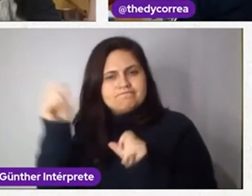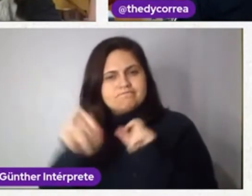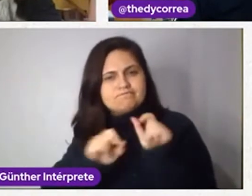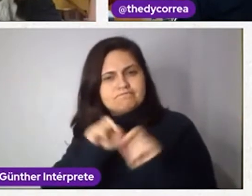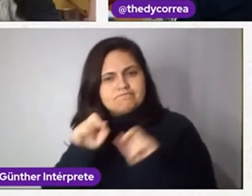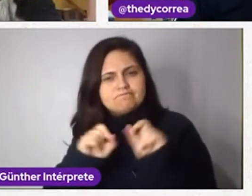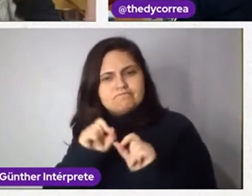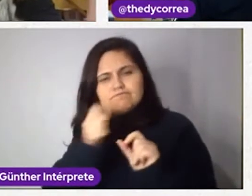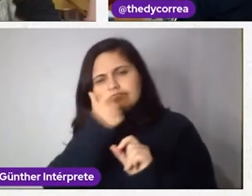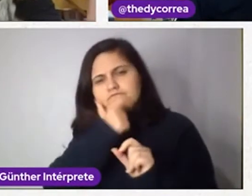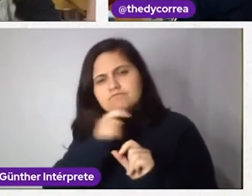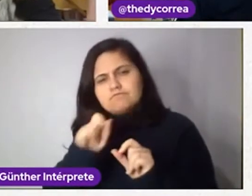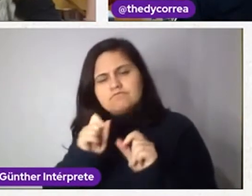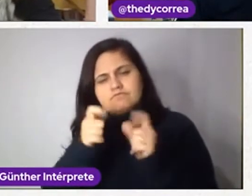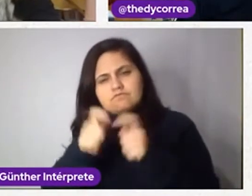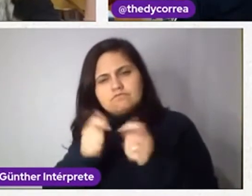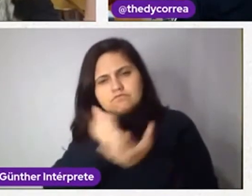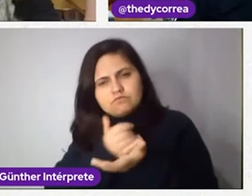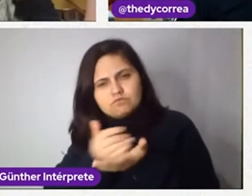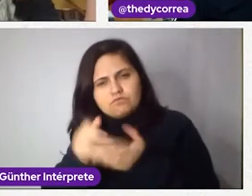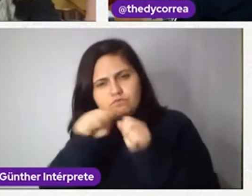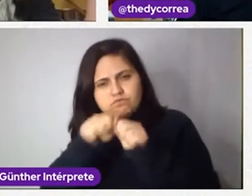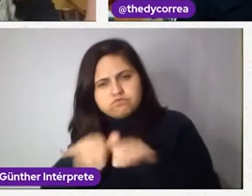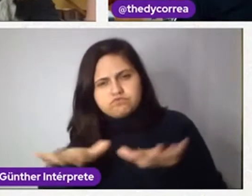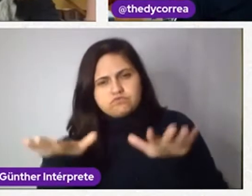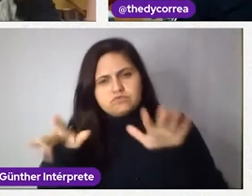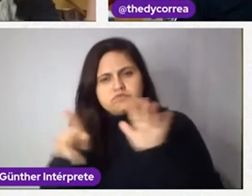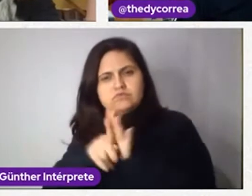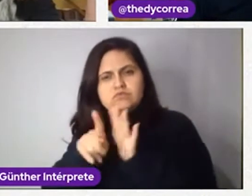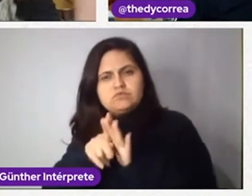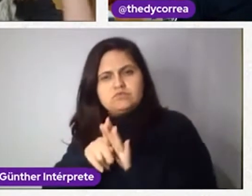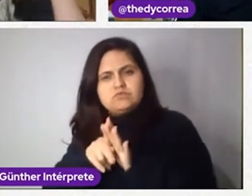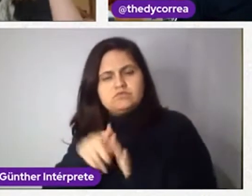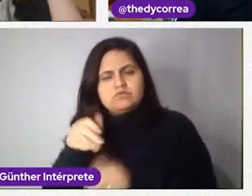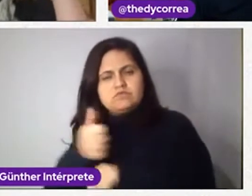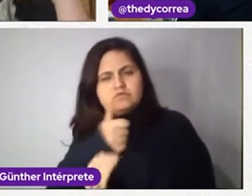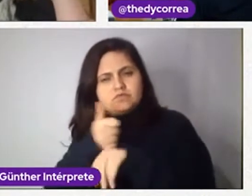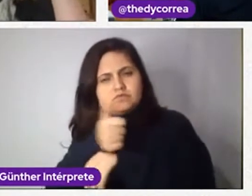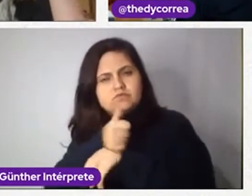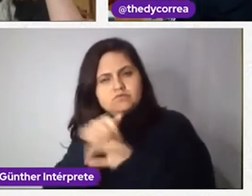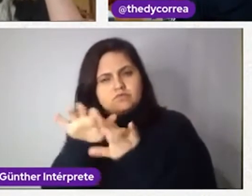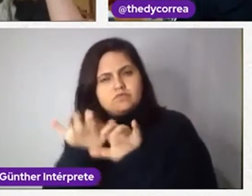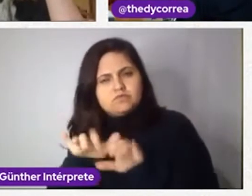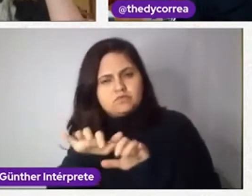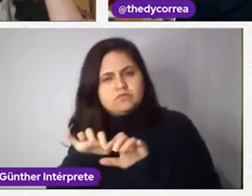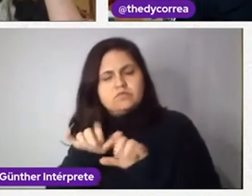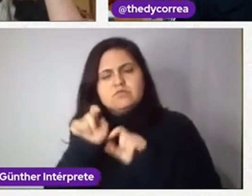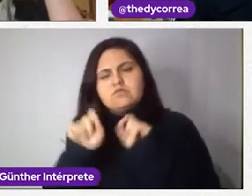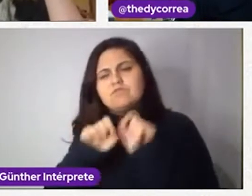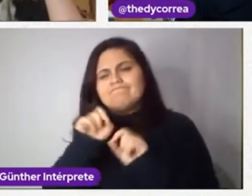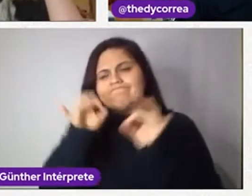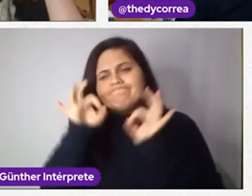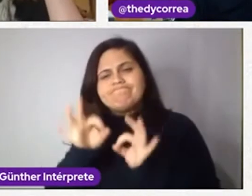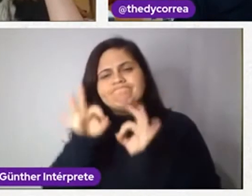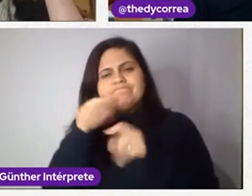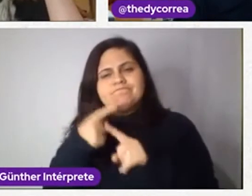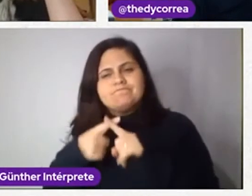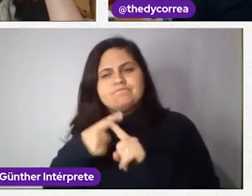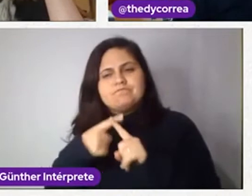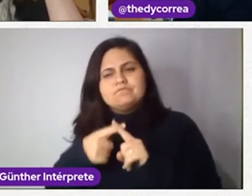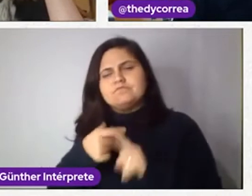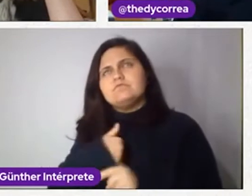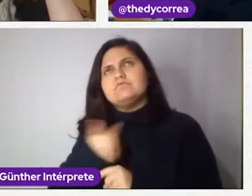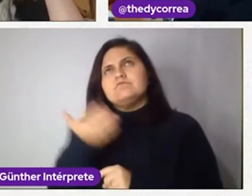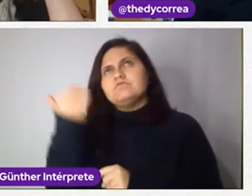que deslanchou a tua carreira de escritor, né? Foi, com certeza, Roberta, porque eu não